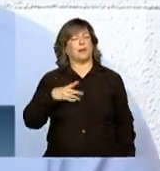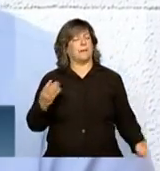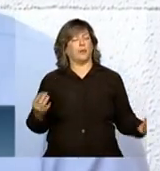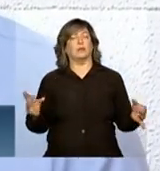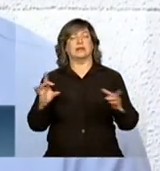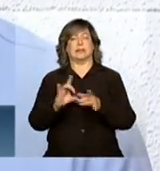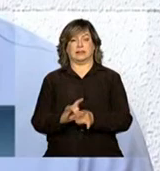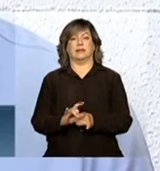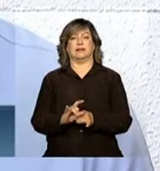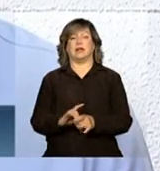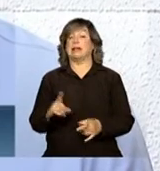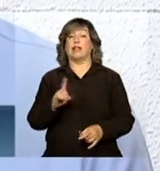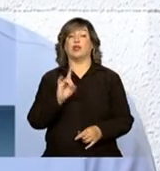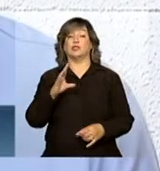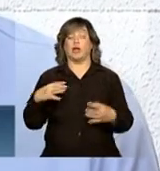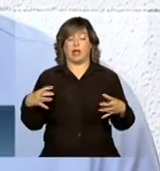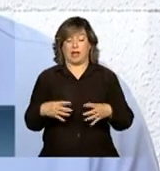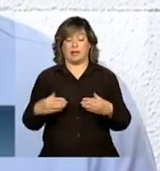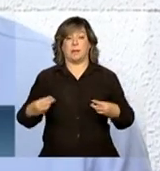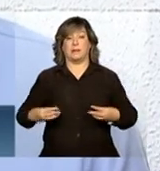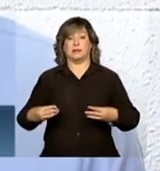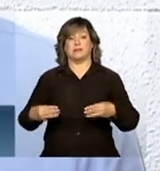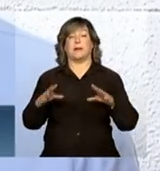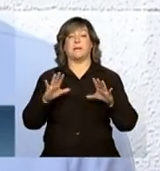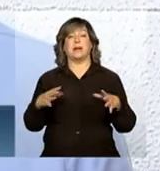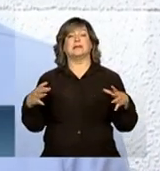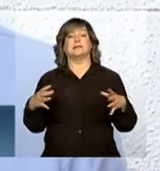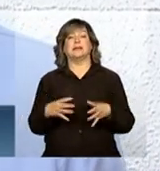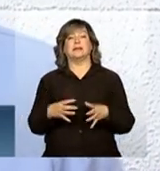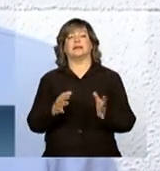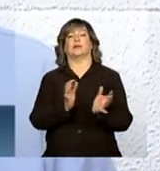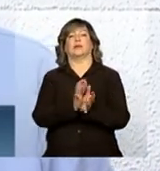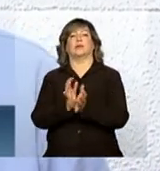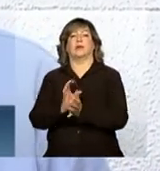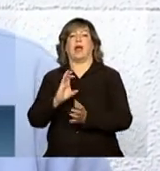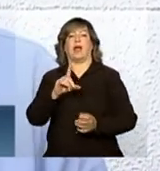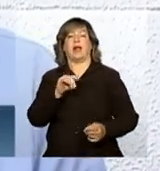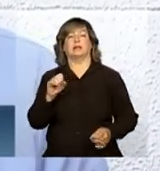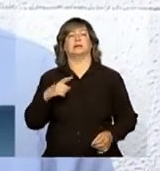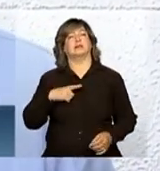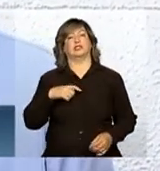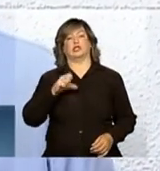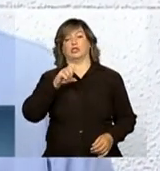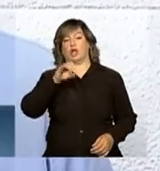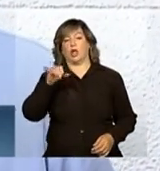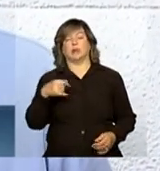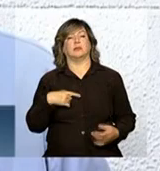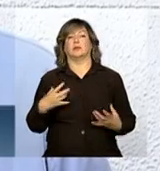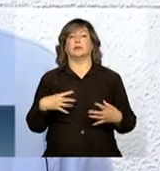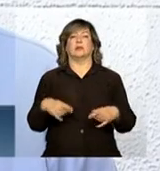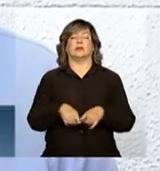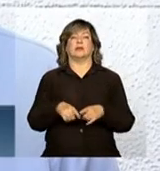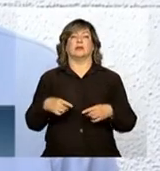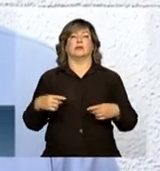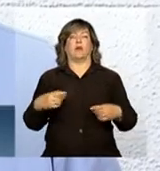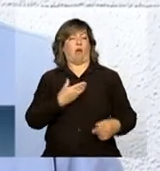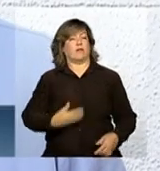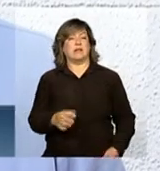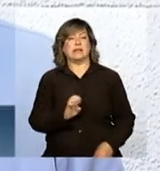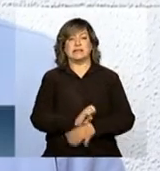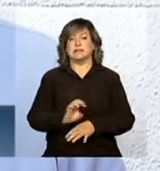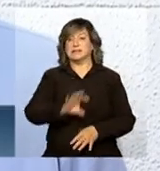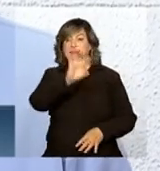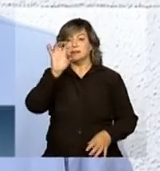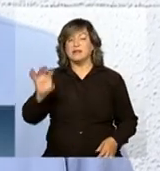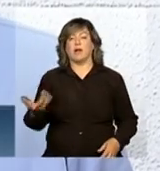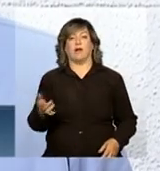não só entre os ministérios, entre as entidades de classe, seja ela a ProSoja, seja os governos do Estado, seja as federações. Hoje